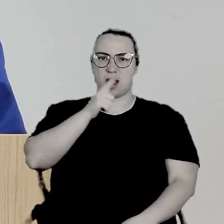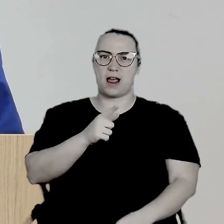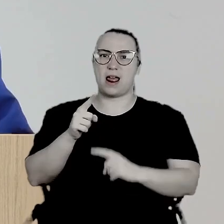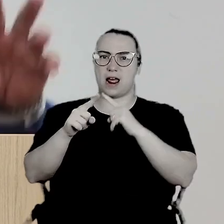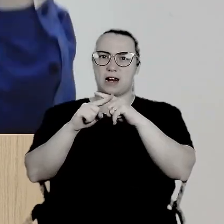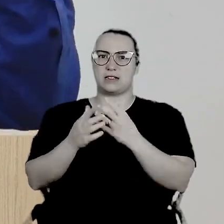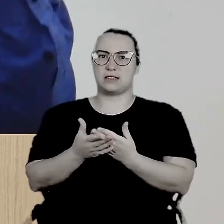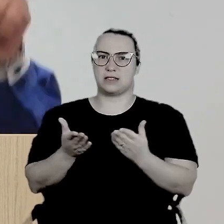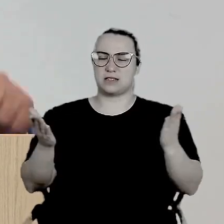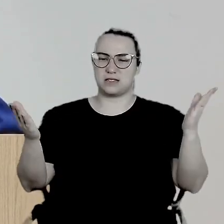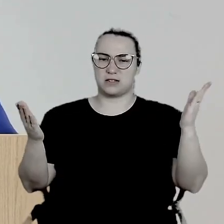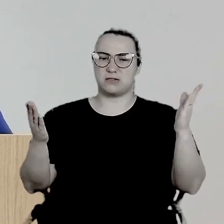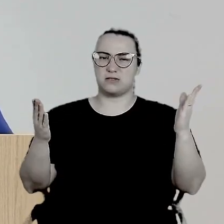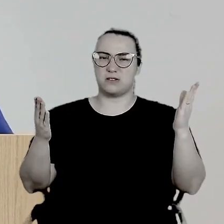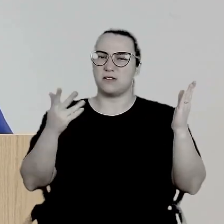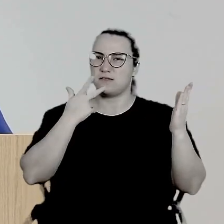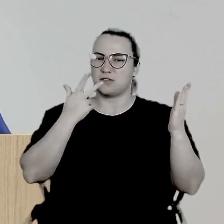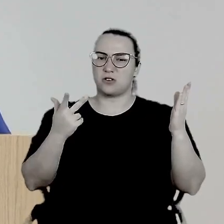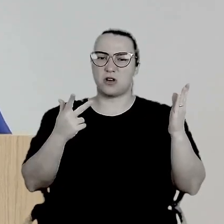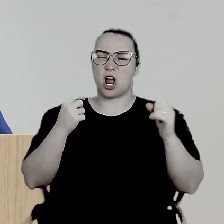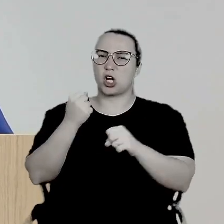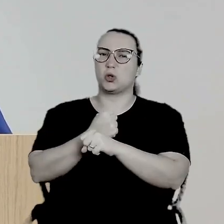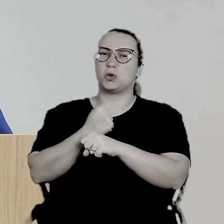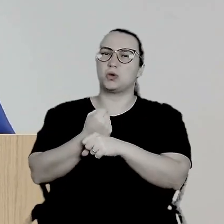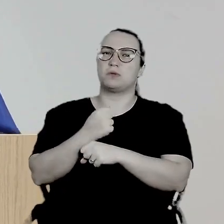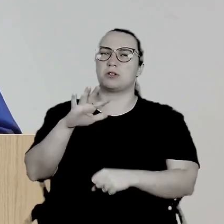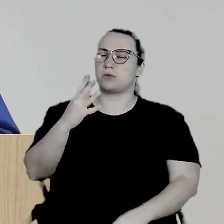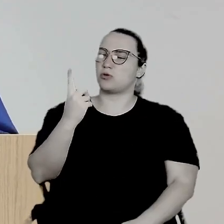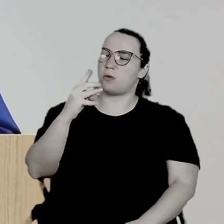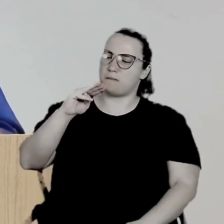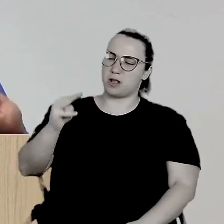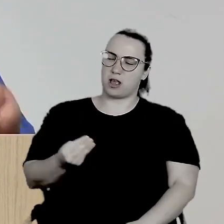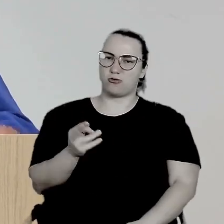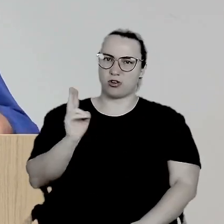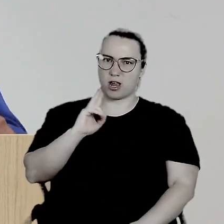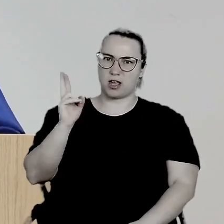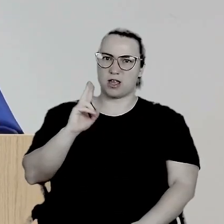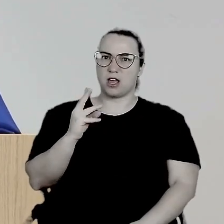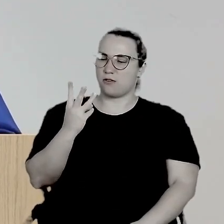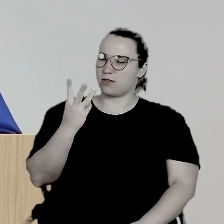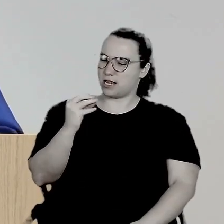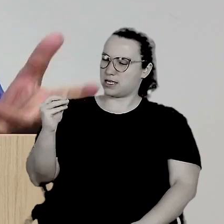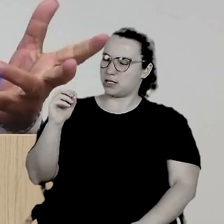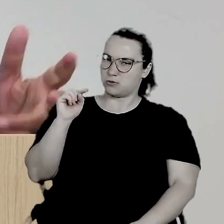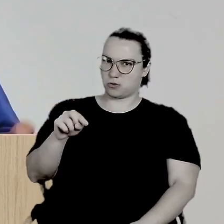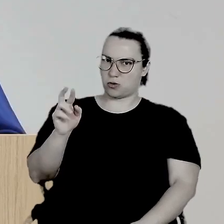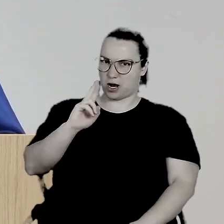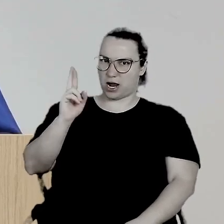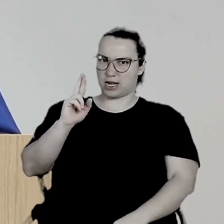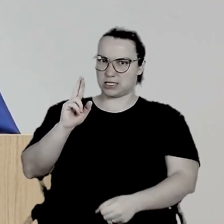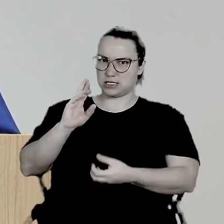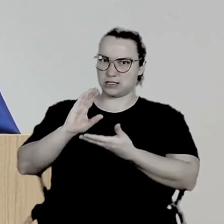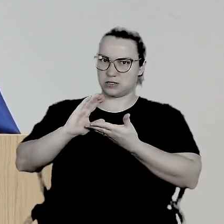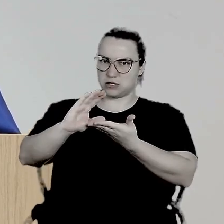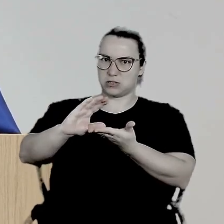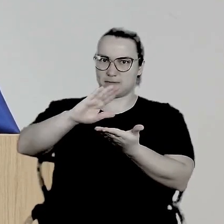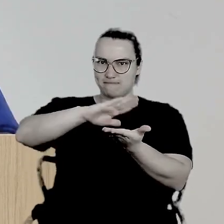tenho aqui, essa obra custa, por exemplo, R$ 1 milhão, eu vou botar R$ 300 mil de segurança aqui. Não acontece